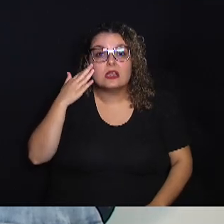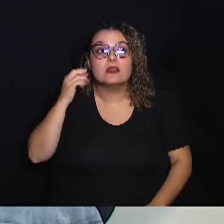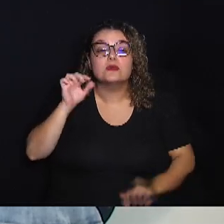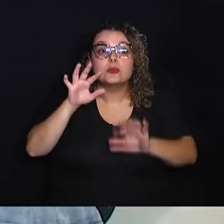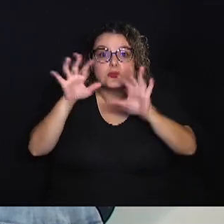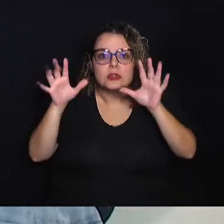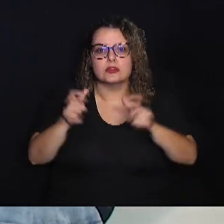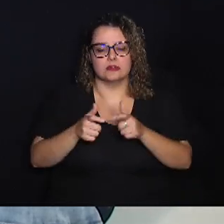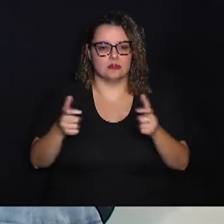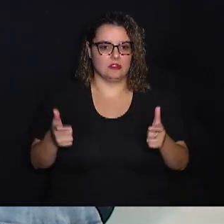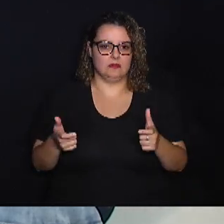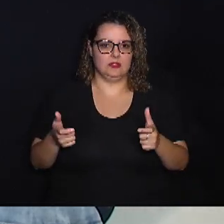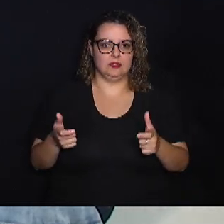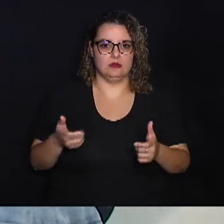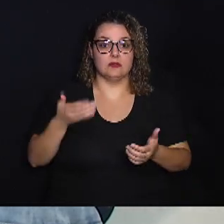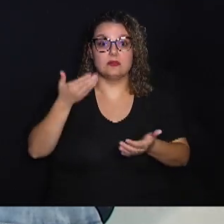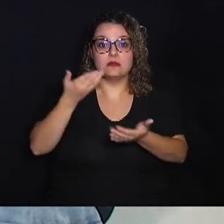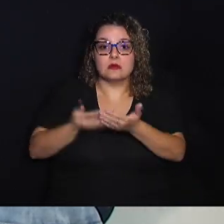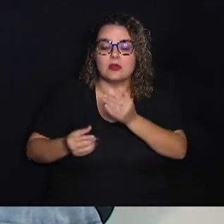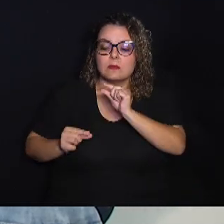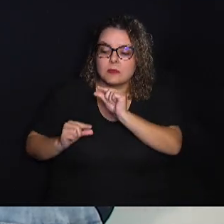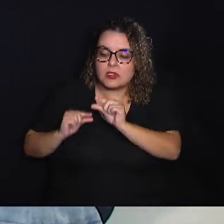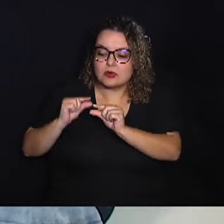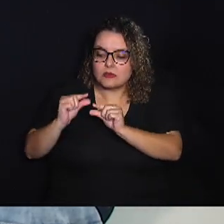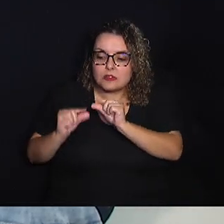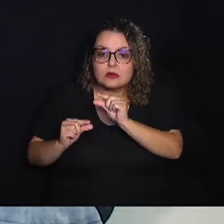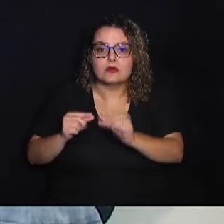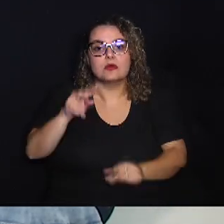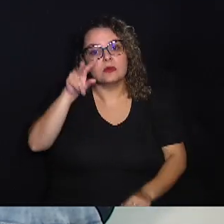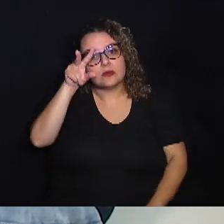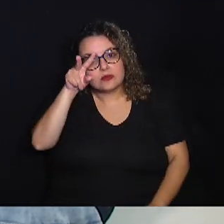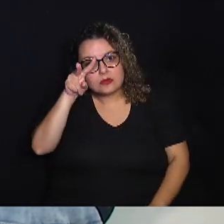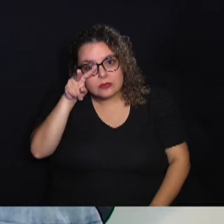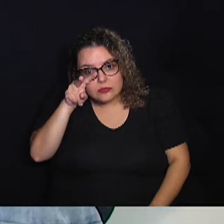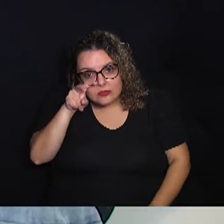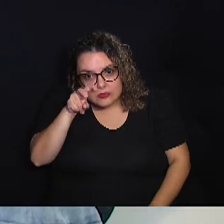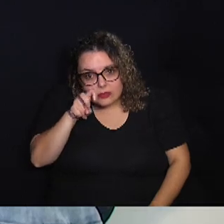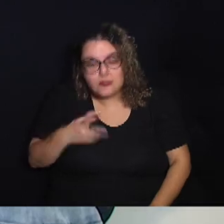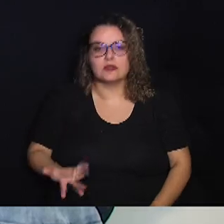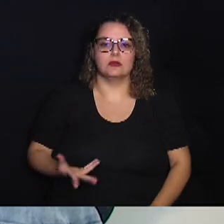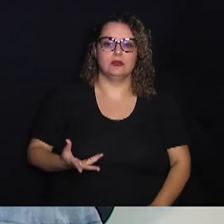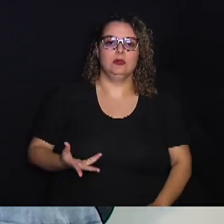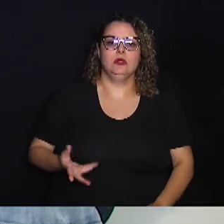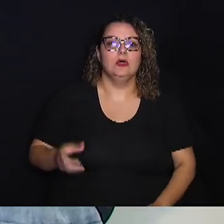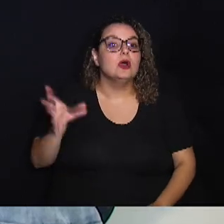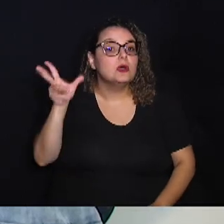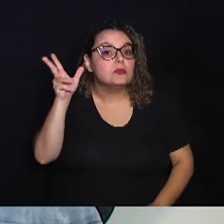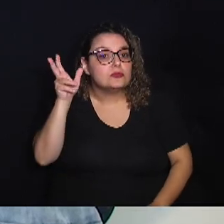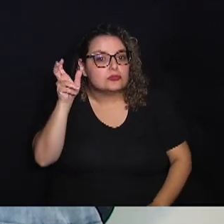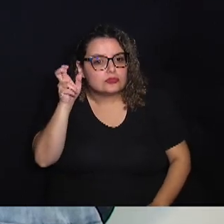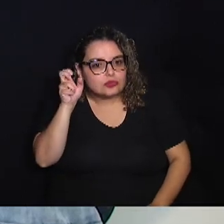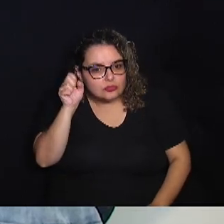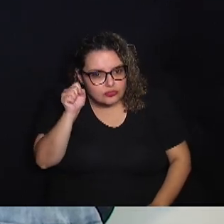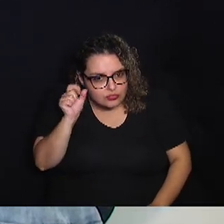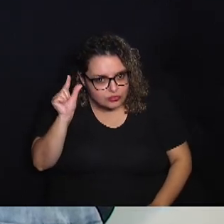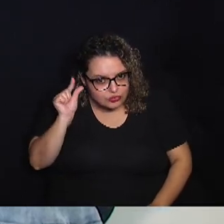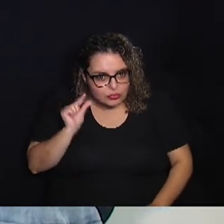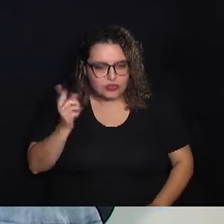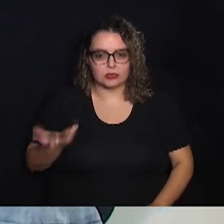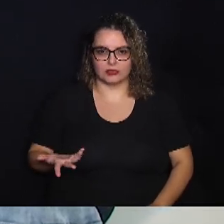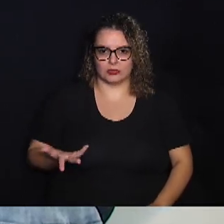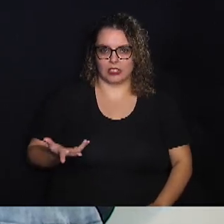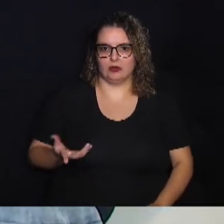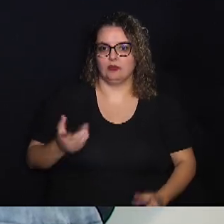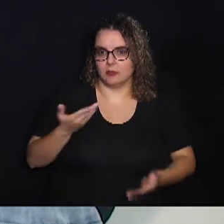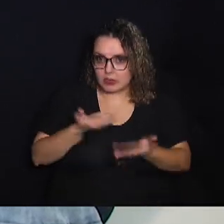grande maioria a gente vai perdendo gradativamente a visão, a audição. Então, a gente imagina, né, se a gente